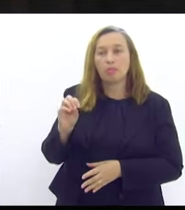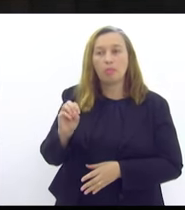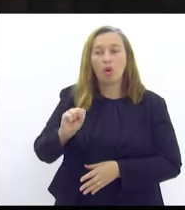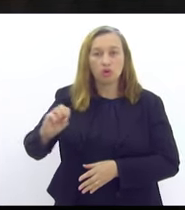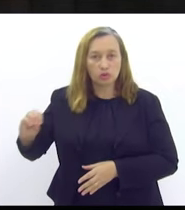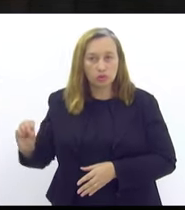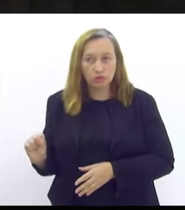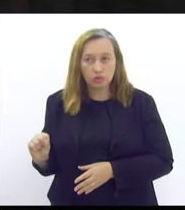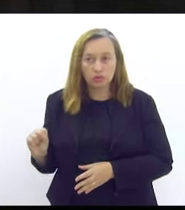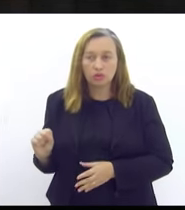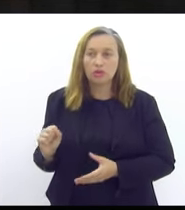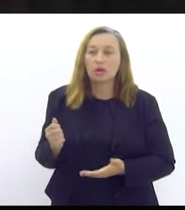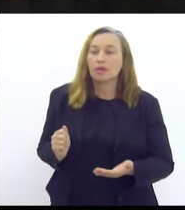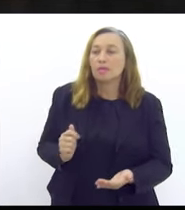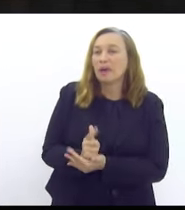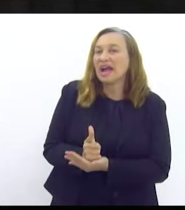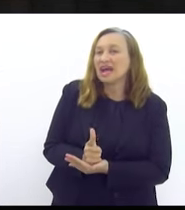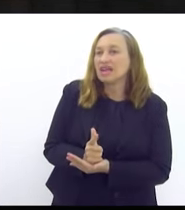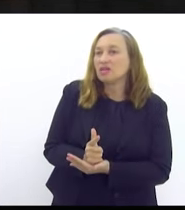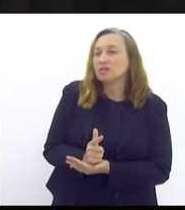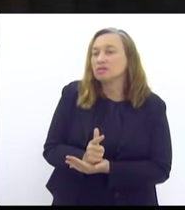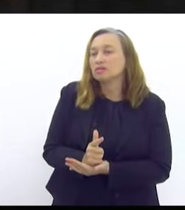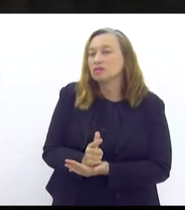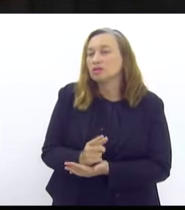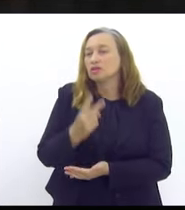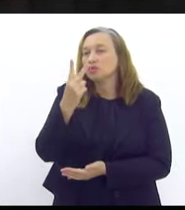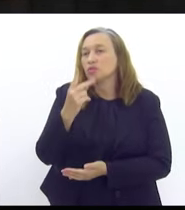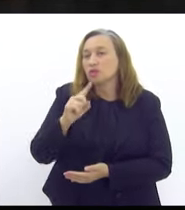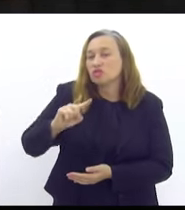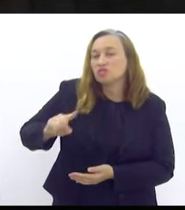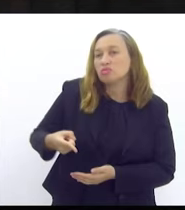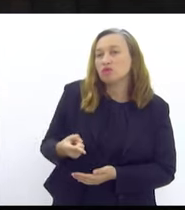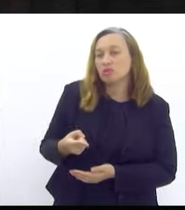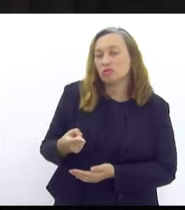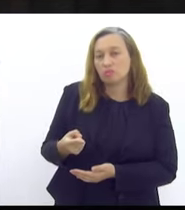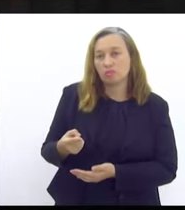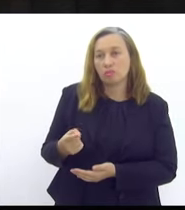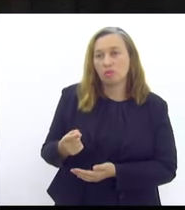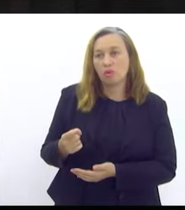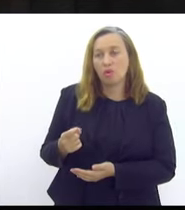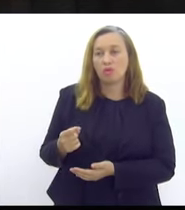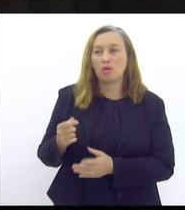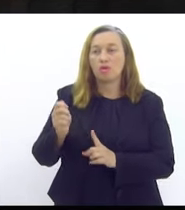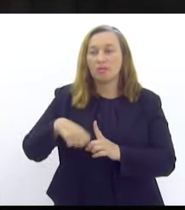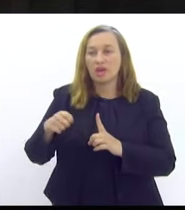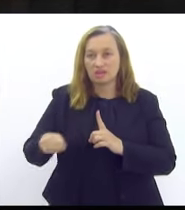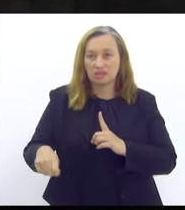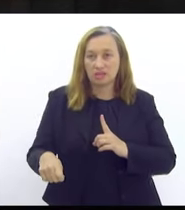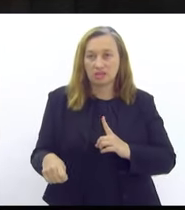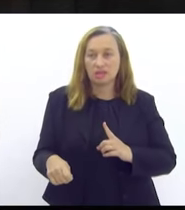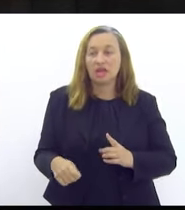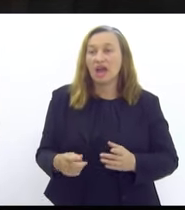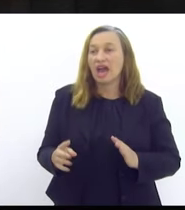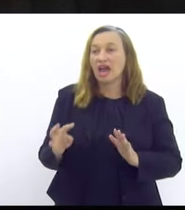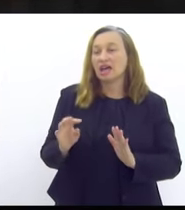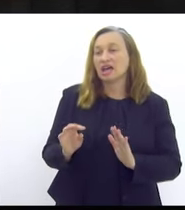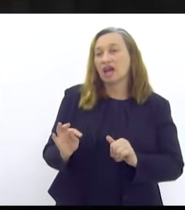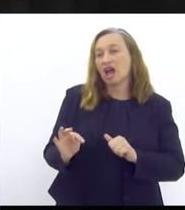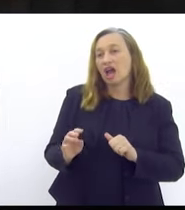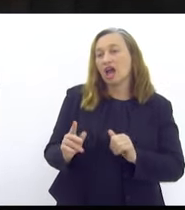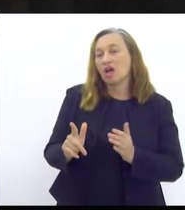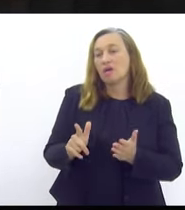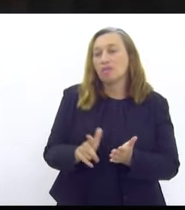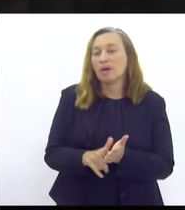condições, pagarão apenas 2 mil UFIR por mês. Aí a nota técnica diz assim: mas